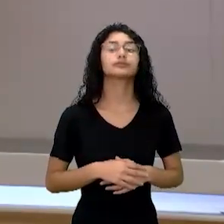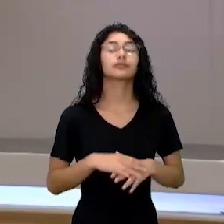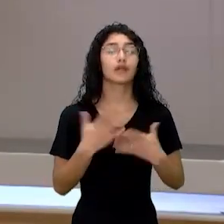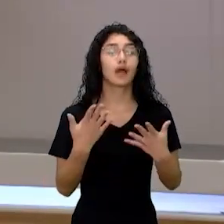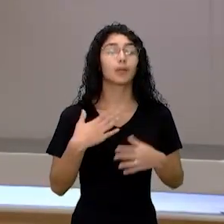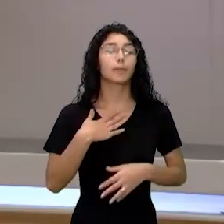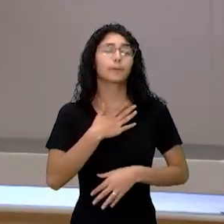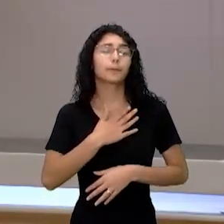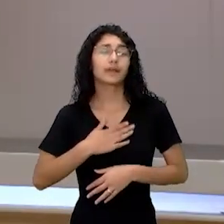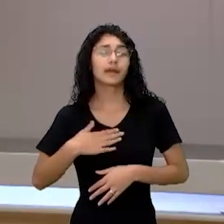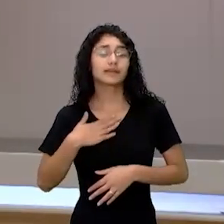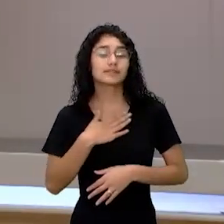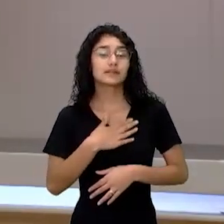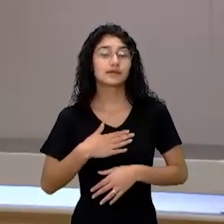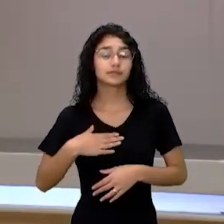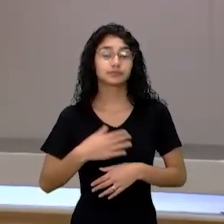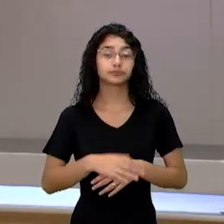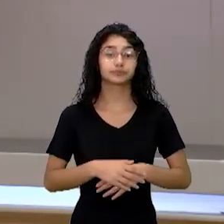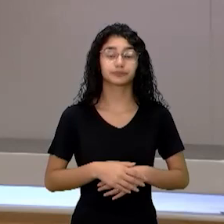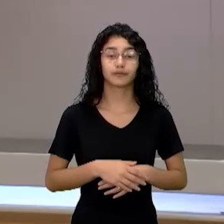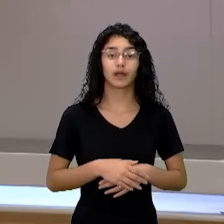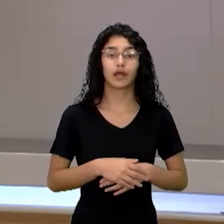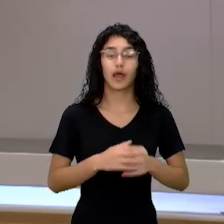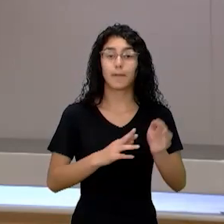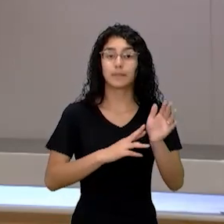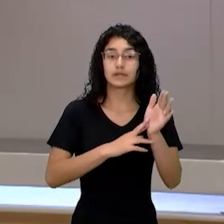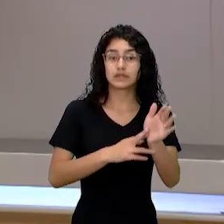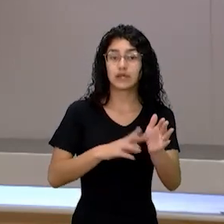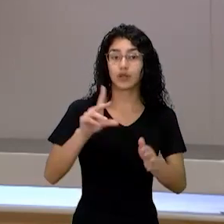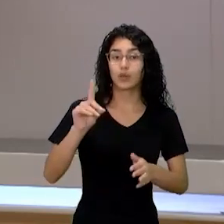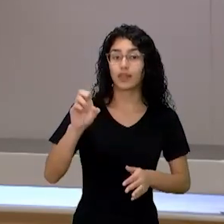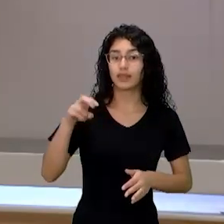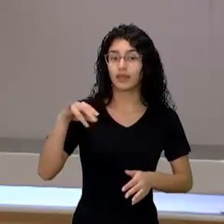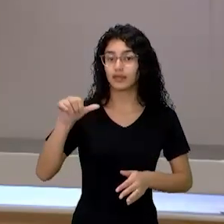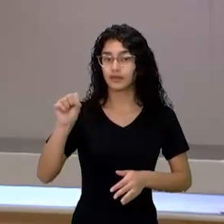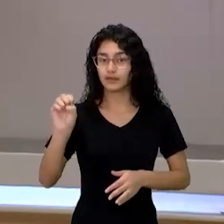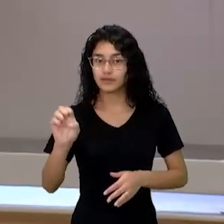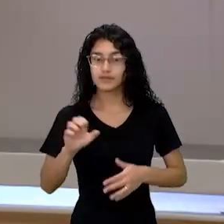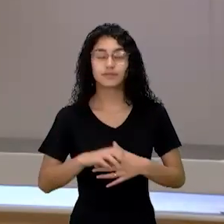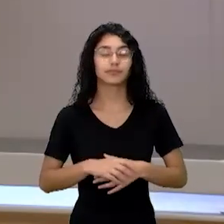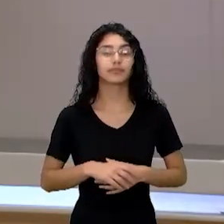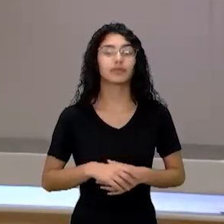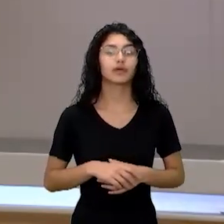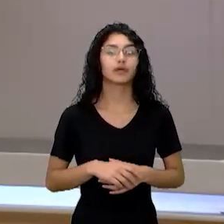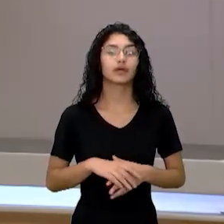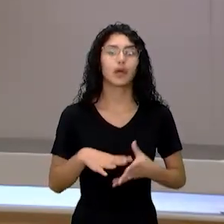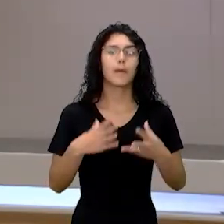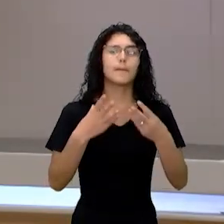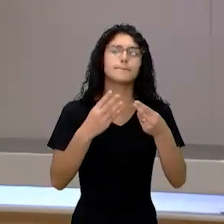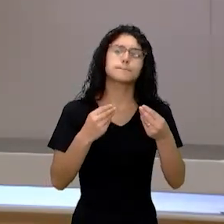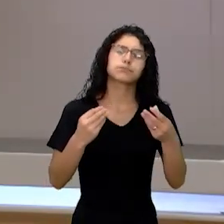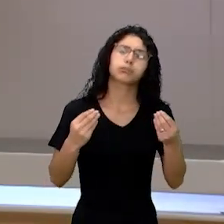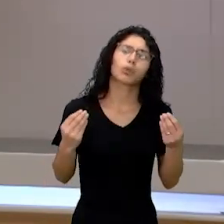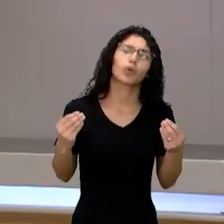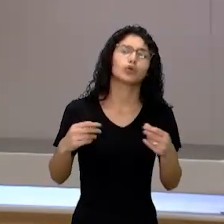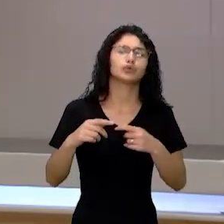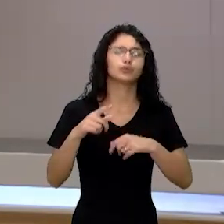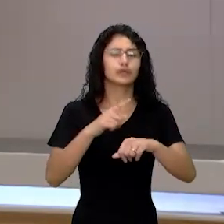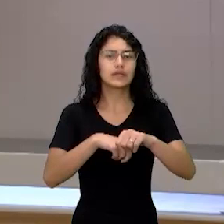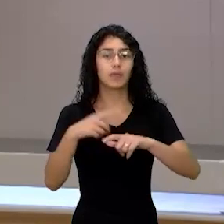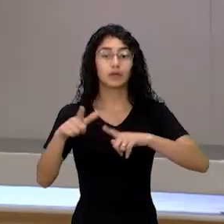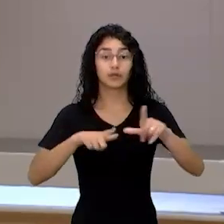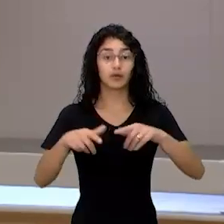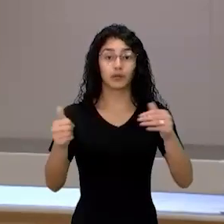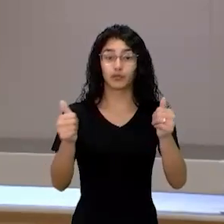É um prazer estar aqui apresentando a Denise, que por muitos anos trabalhamos